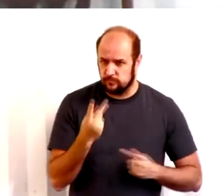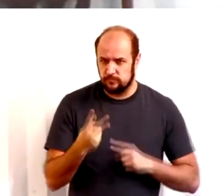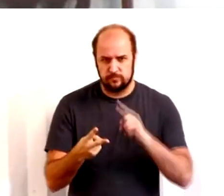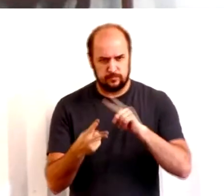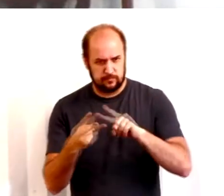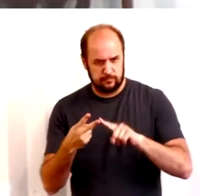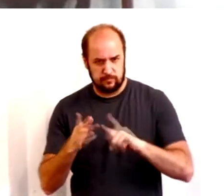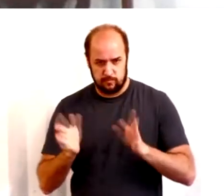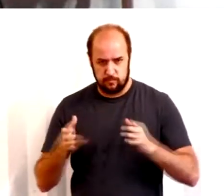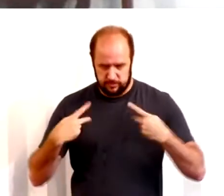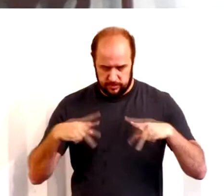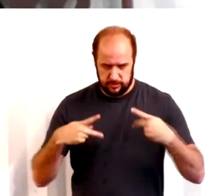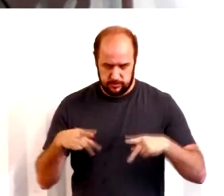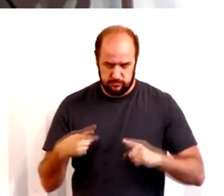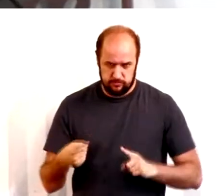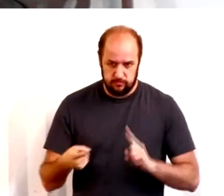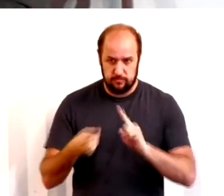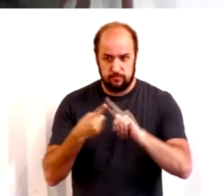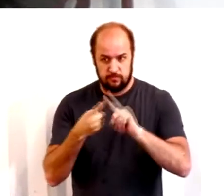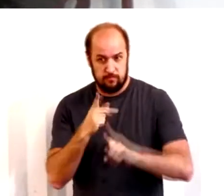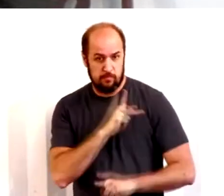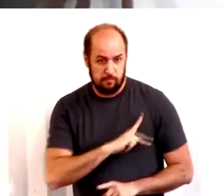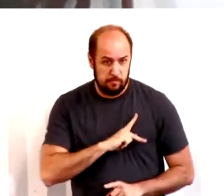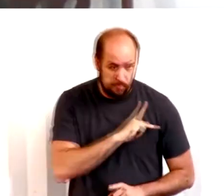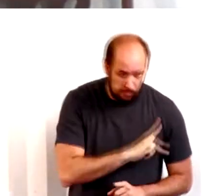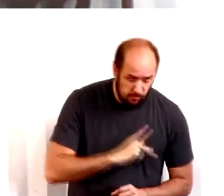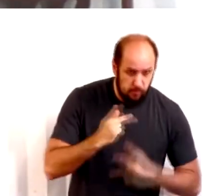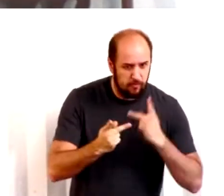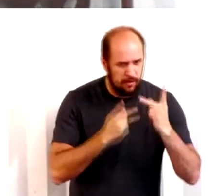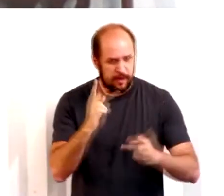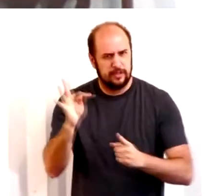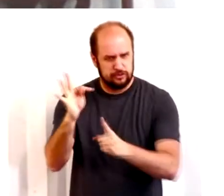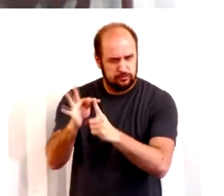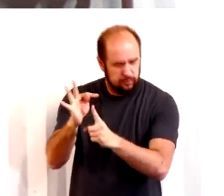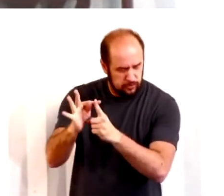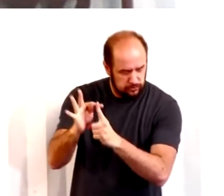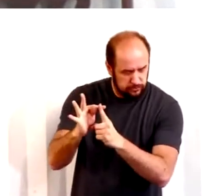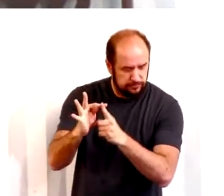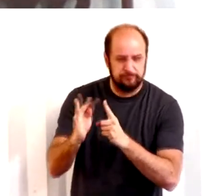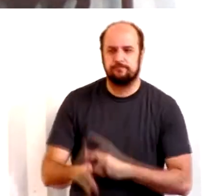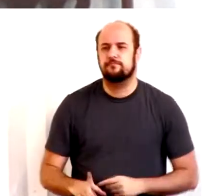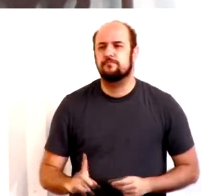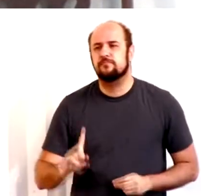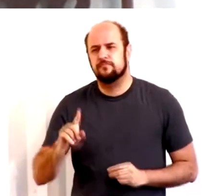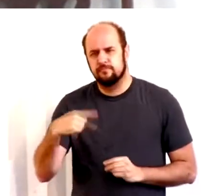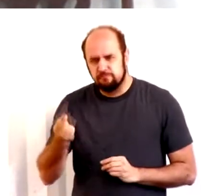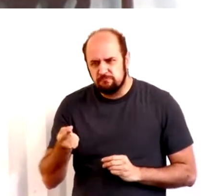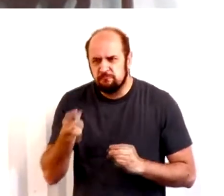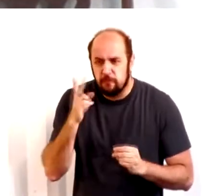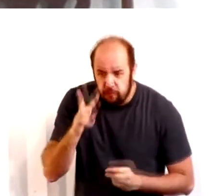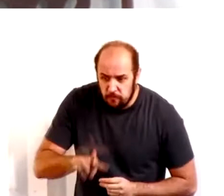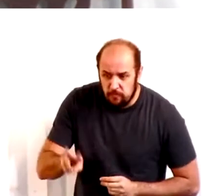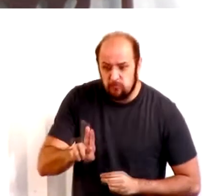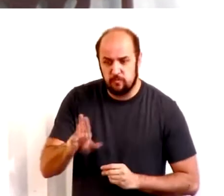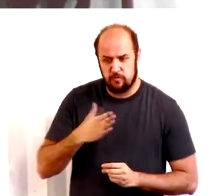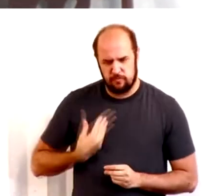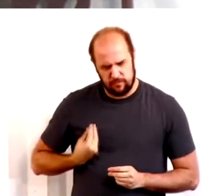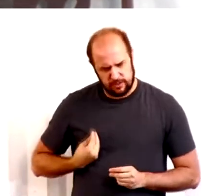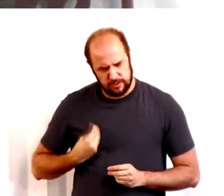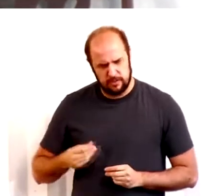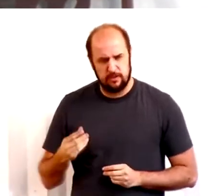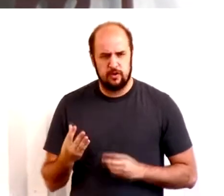dois momentos. O momento de Paulo falando sobre Timóteo, e nós vamos buscar algumas aplicações